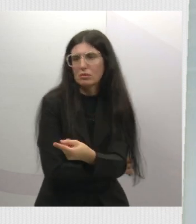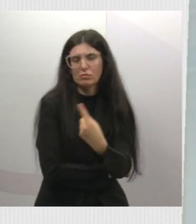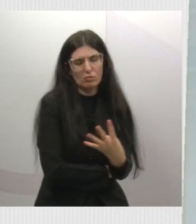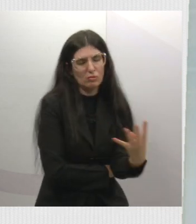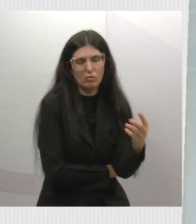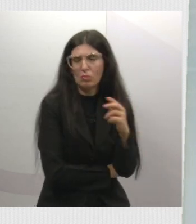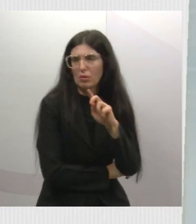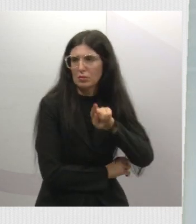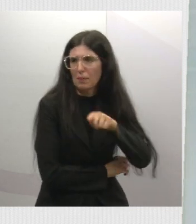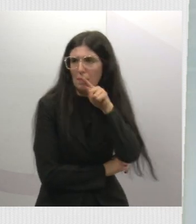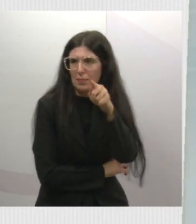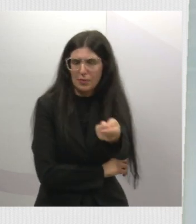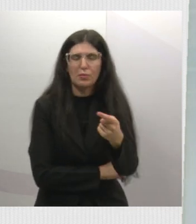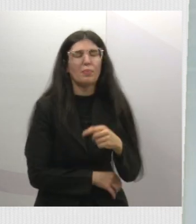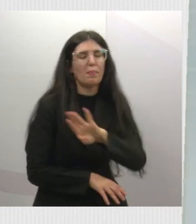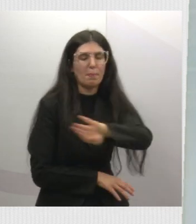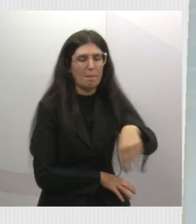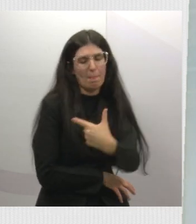7.144.000, chegando a